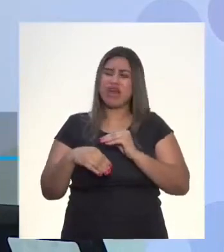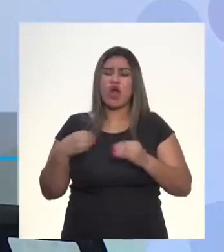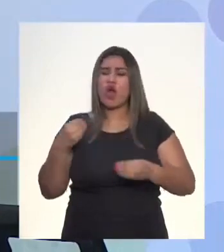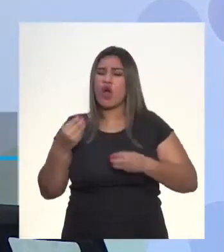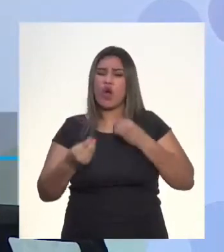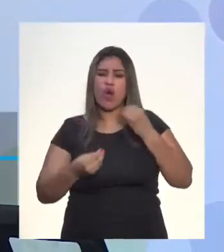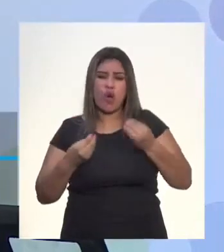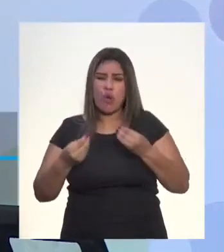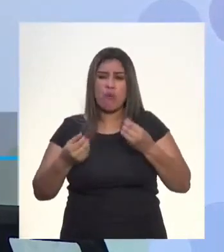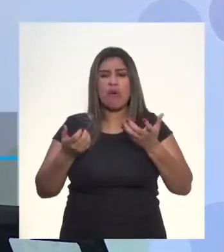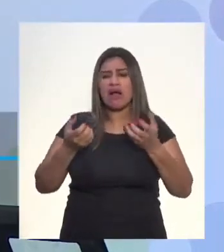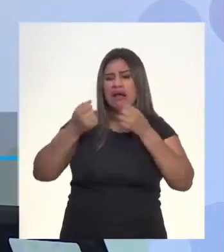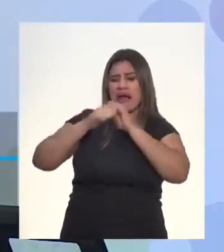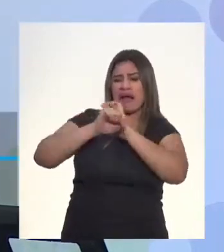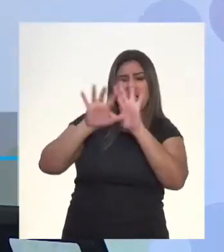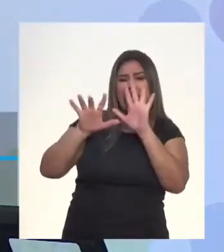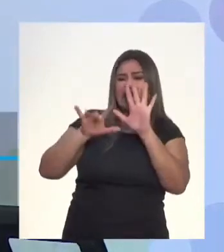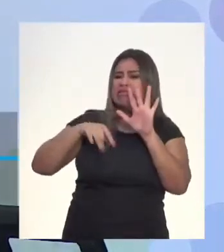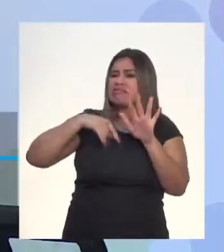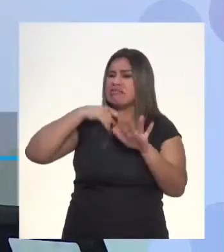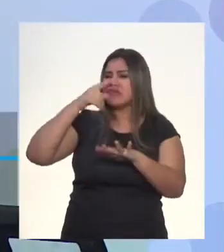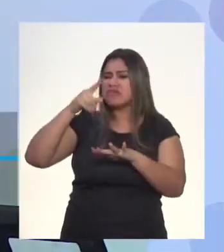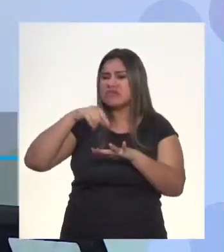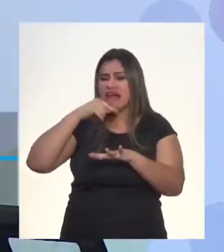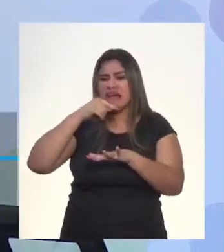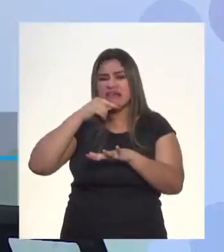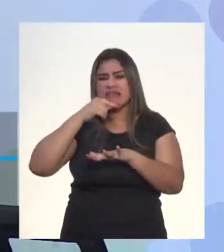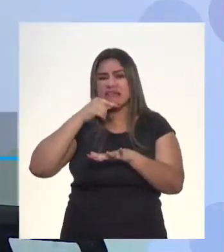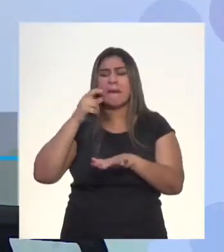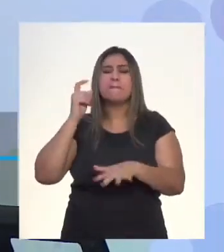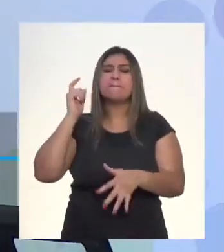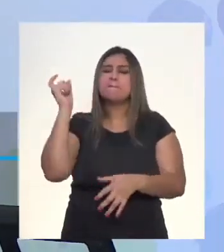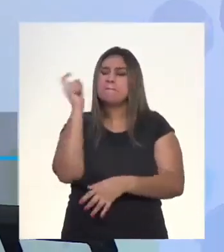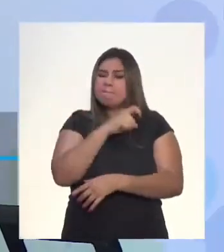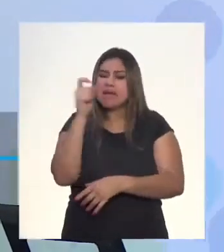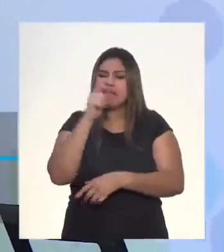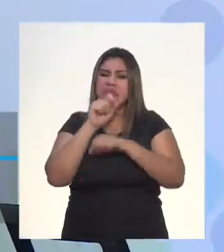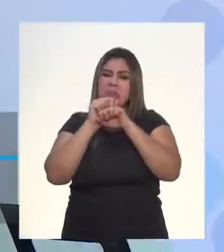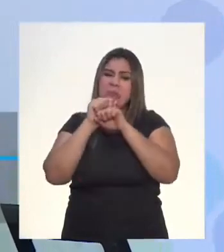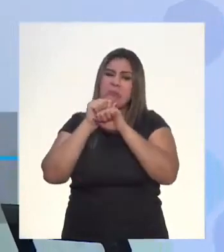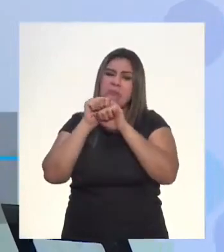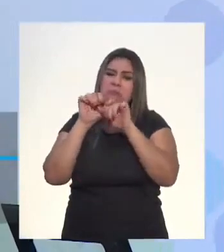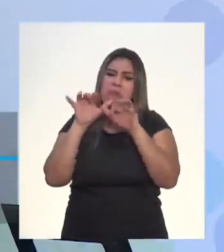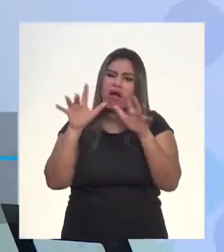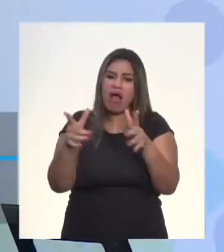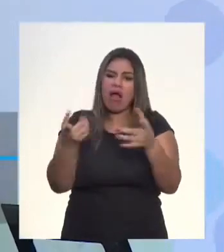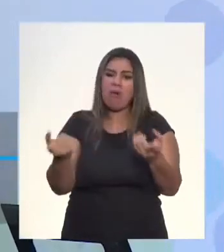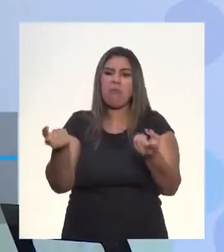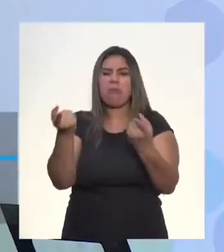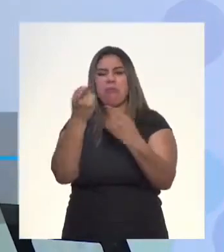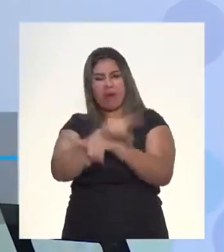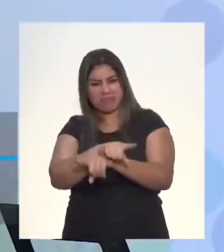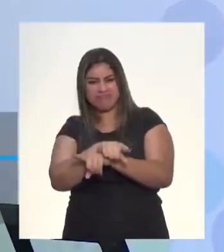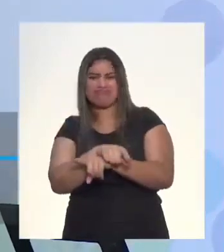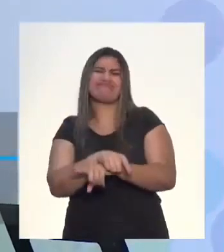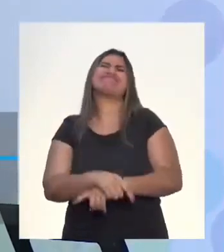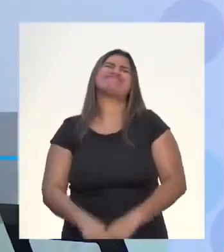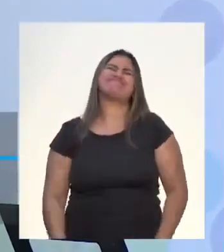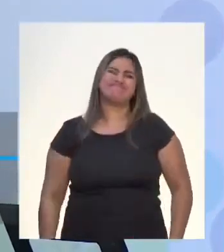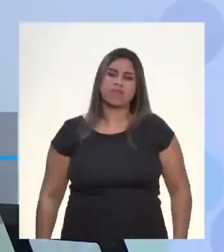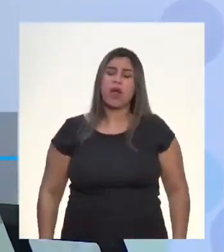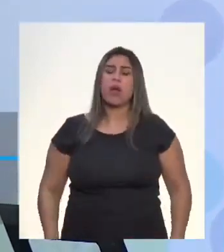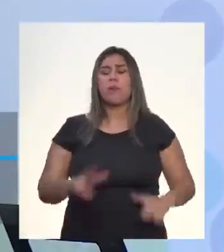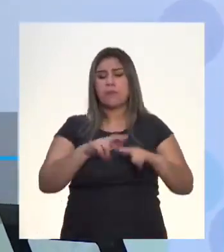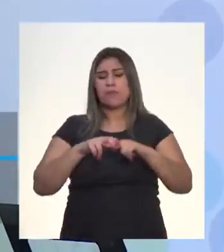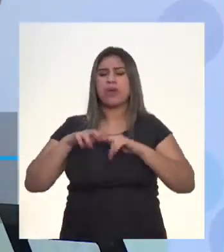de esclarecer uma informação, a gente está passando informações falsas ou distorcidas, né? Por isso que muitas vezes, quando a gente fala